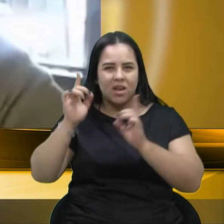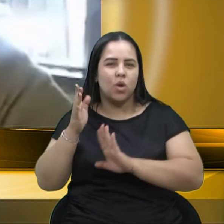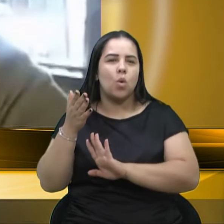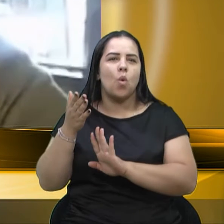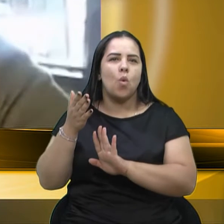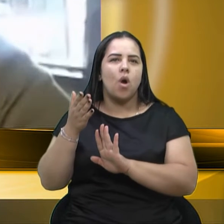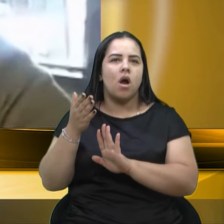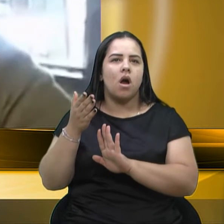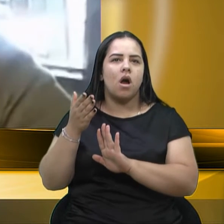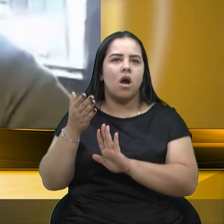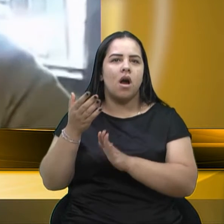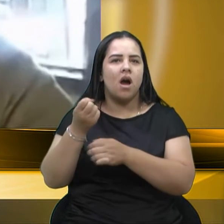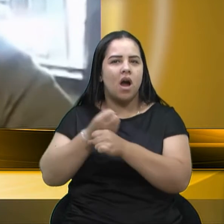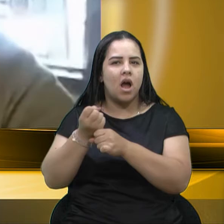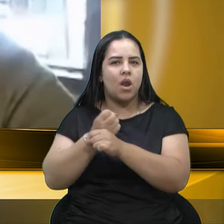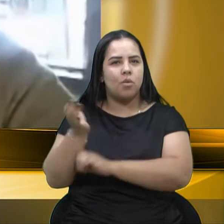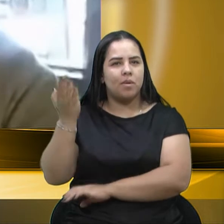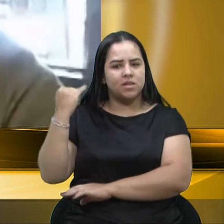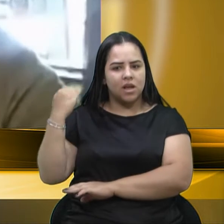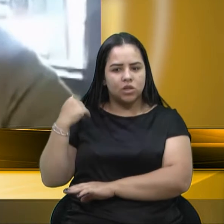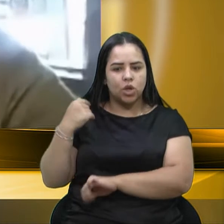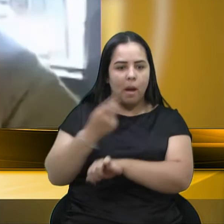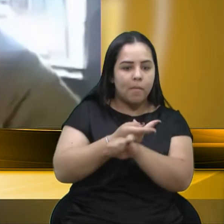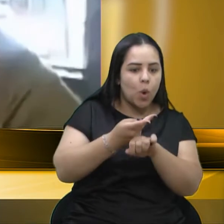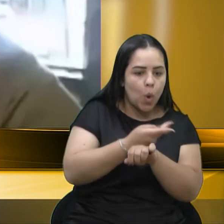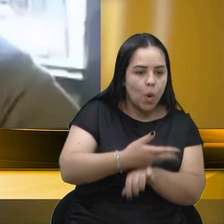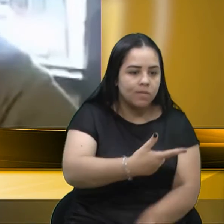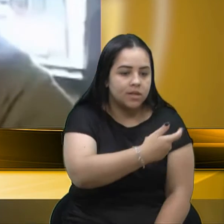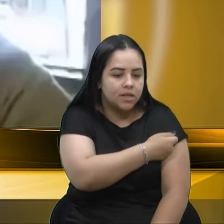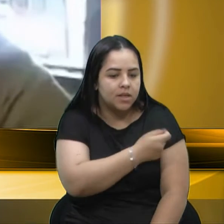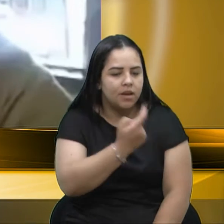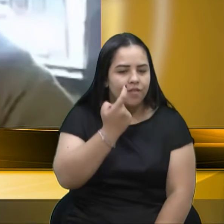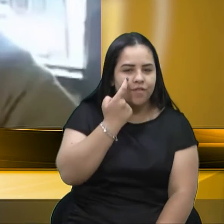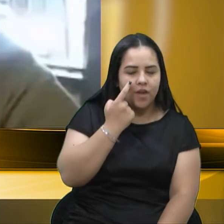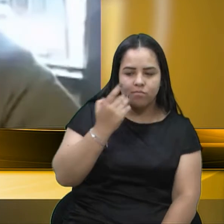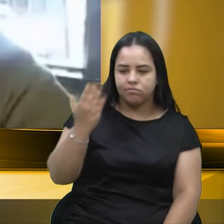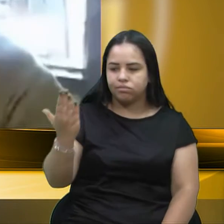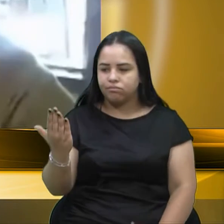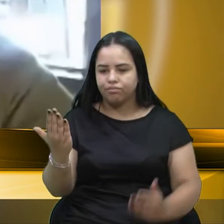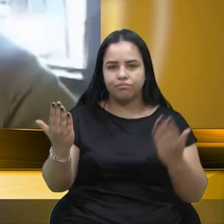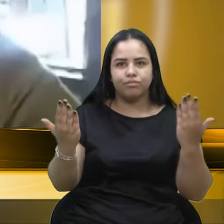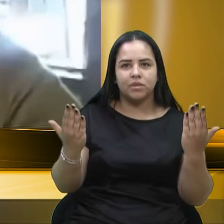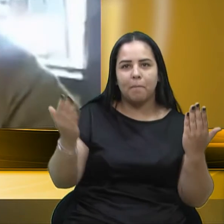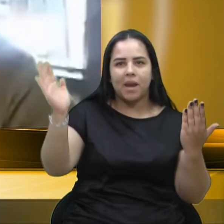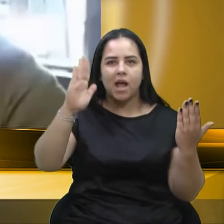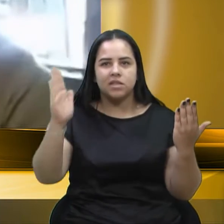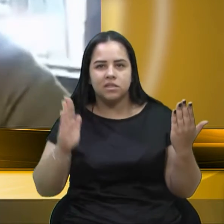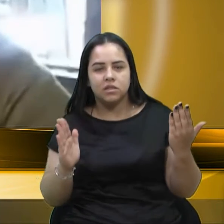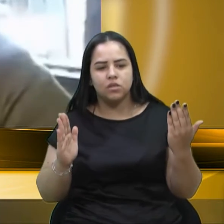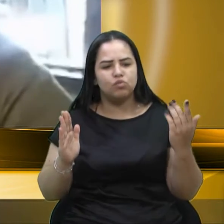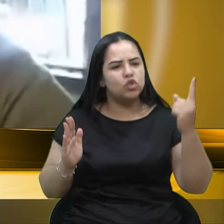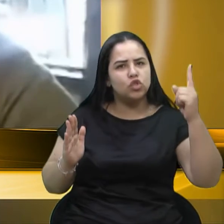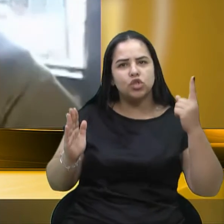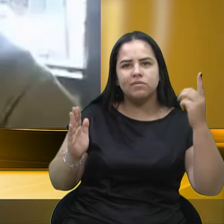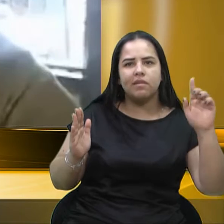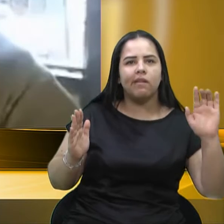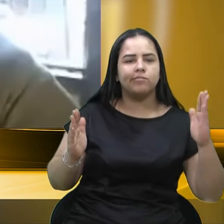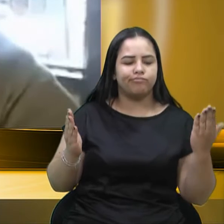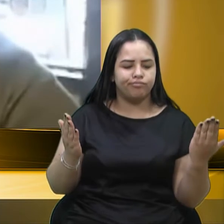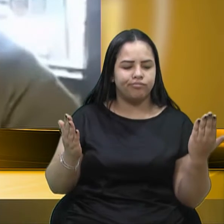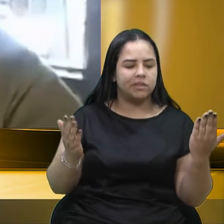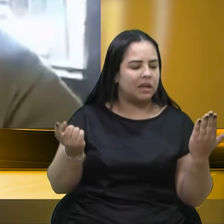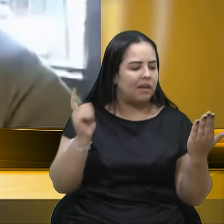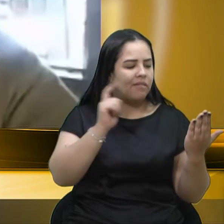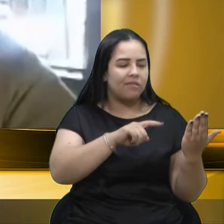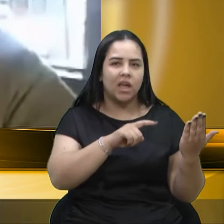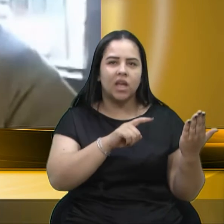já procurou a vacina, e a gente compara com o nosso país, que infelizmente ainda no ano passado